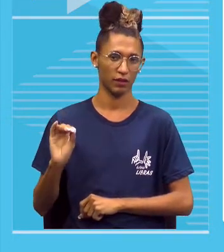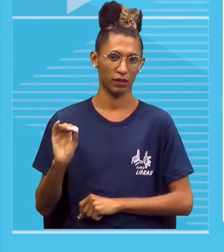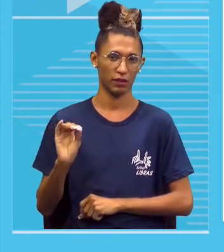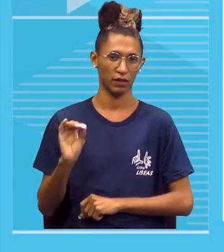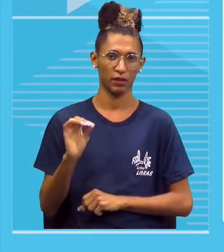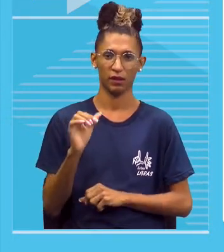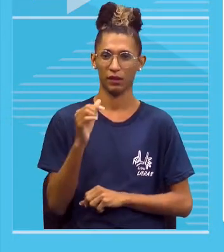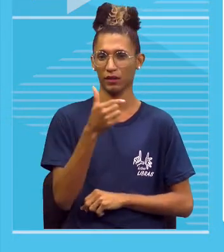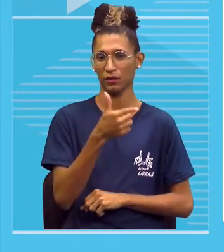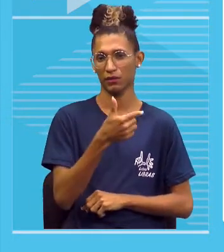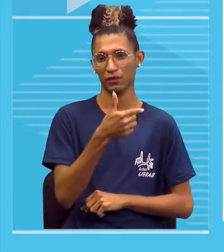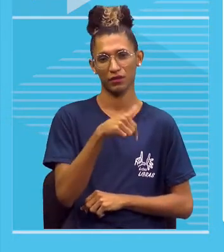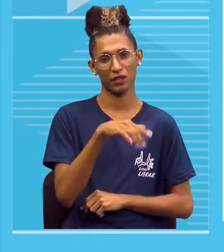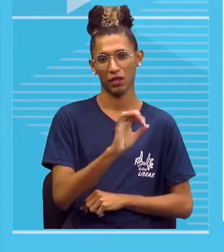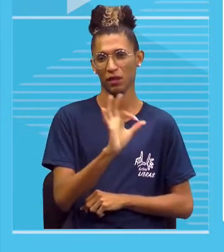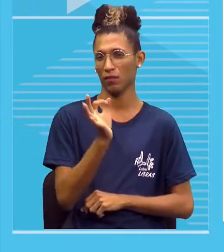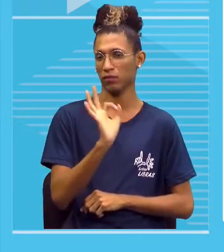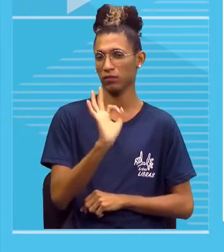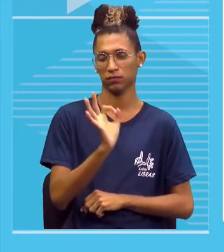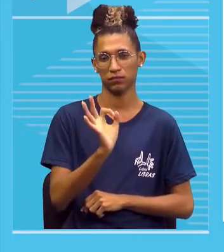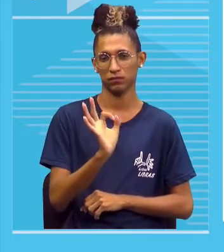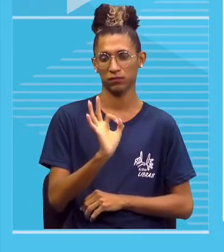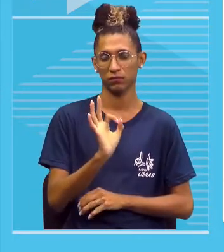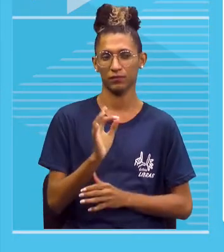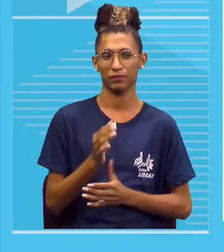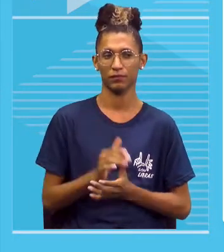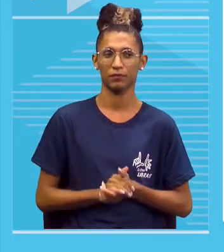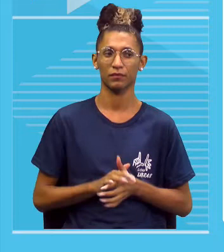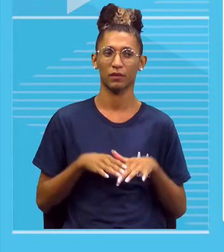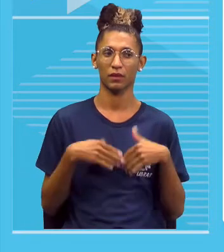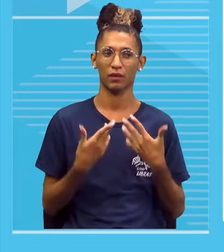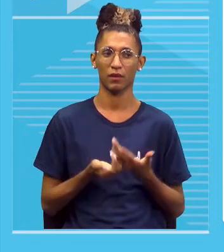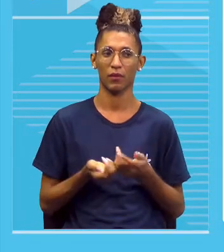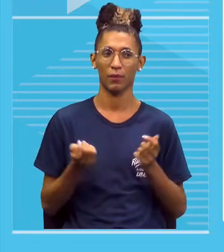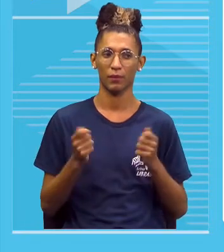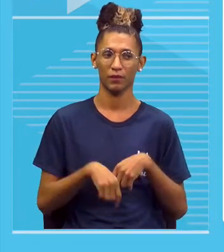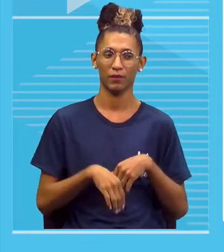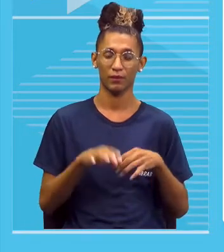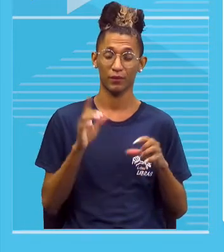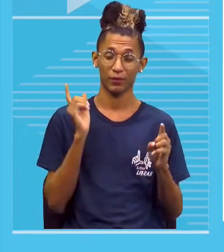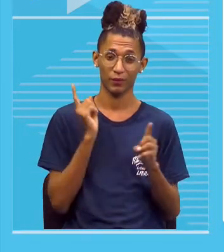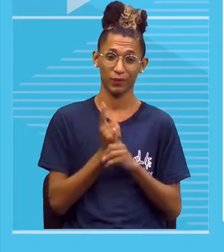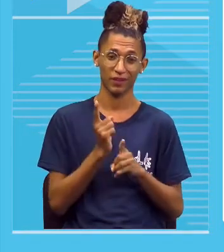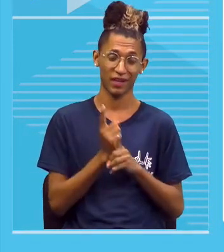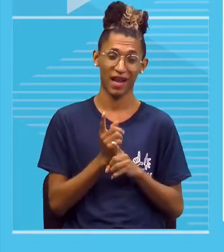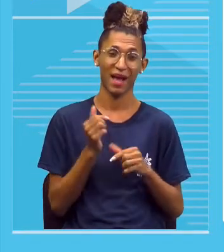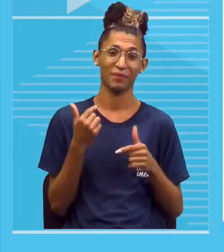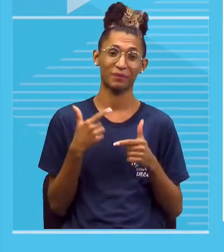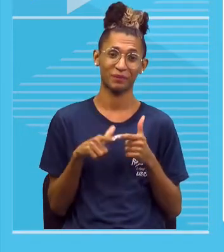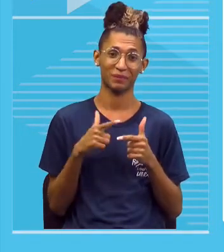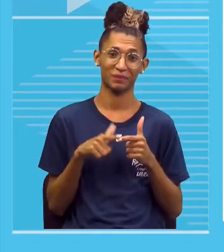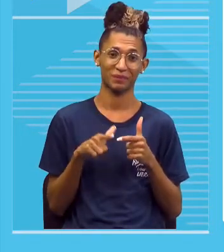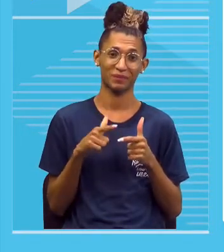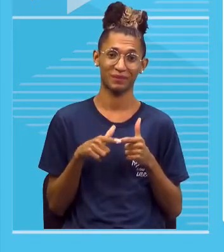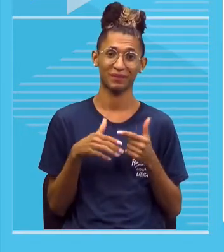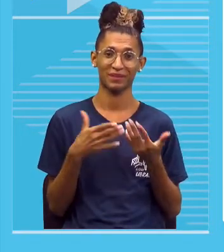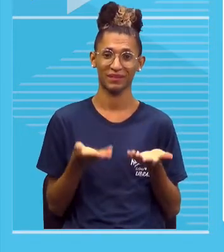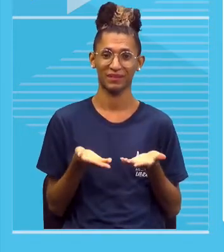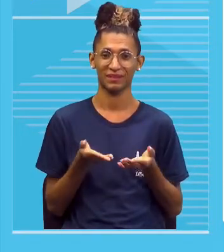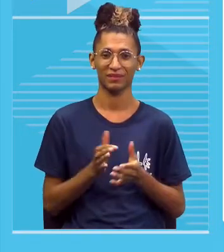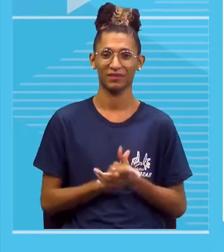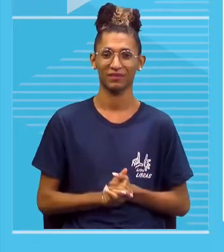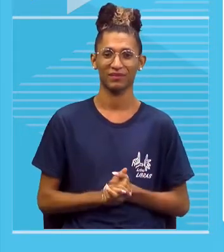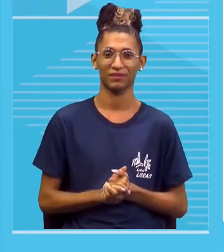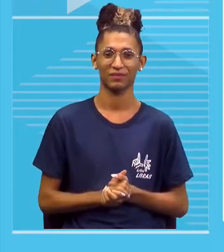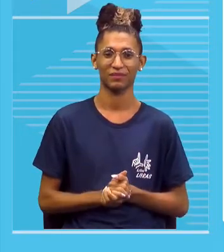e nem para 270 É lógico que a gente ia achar um probleminha né uma em